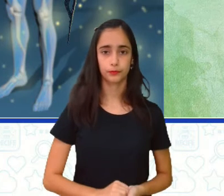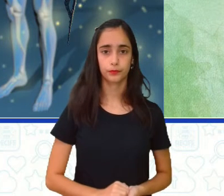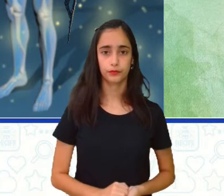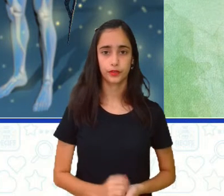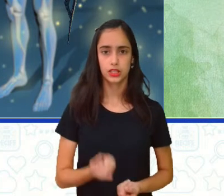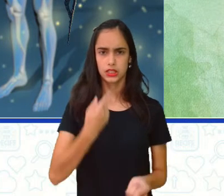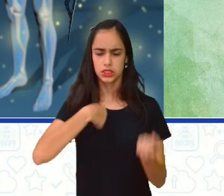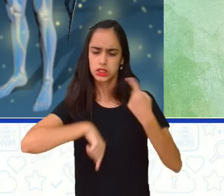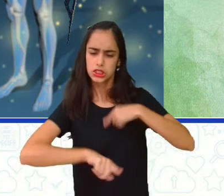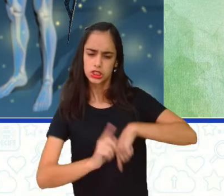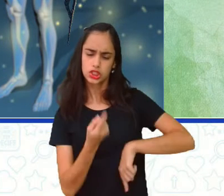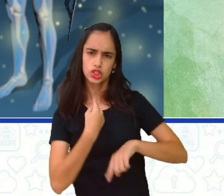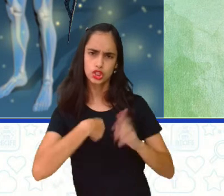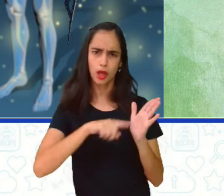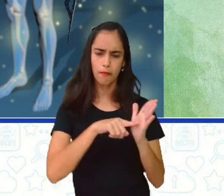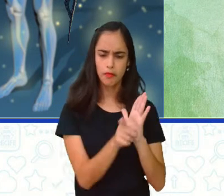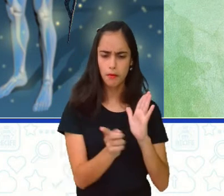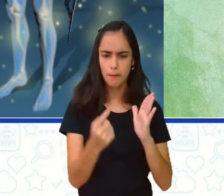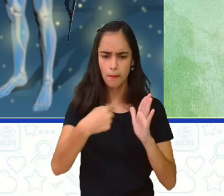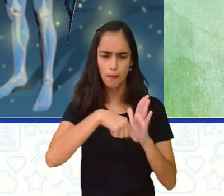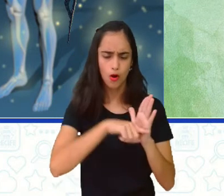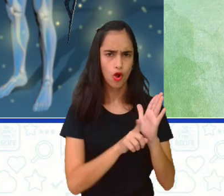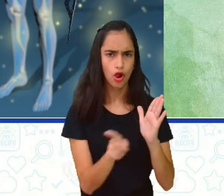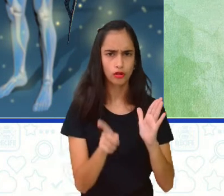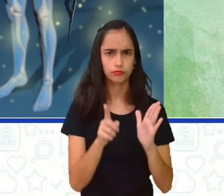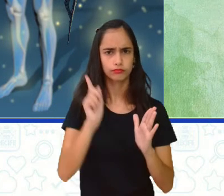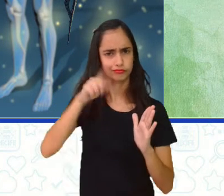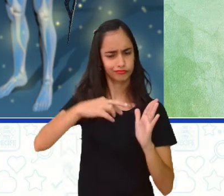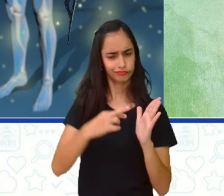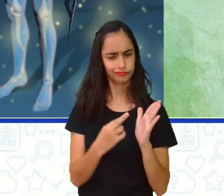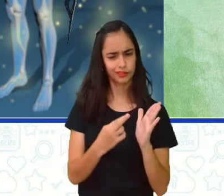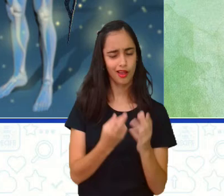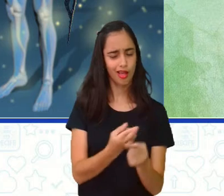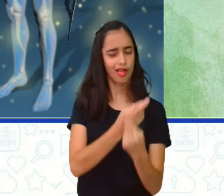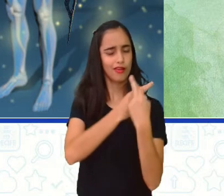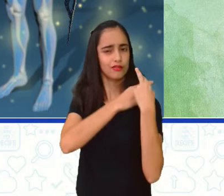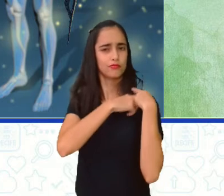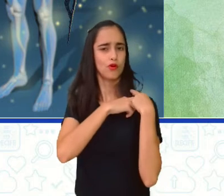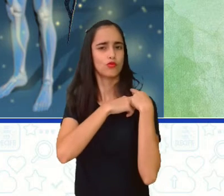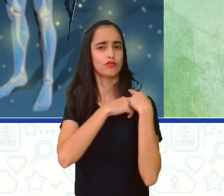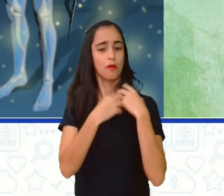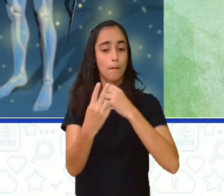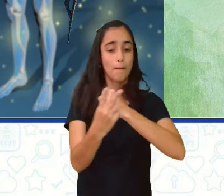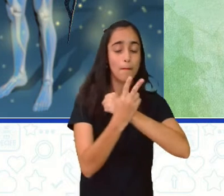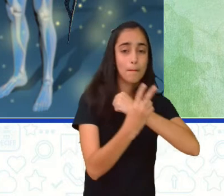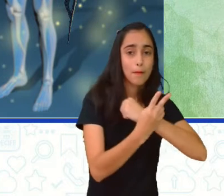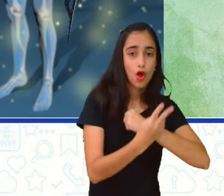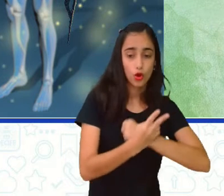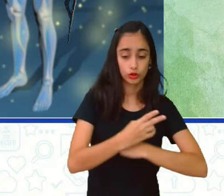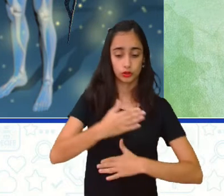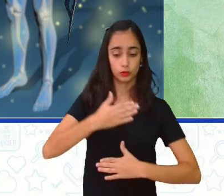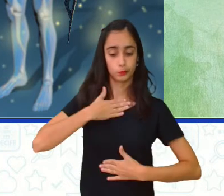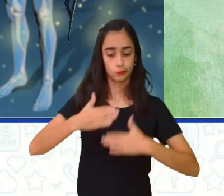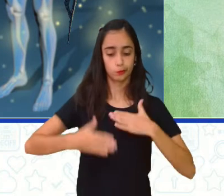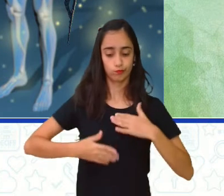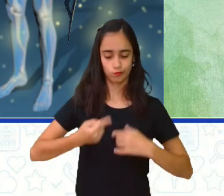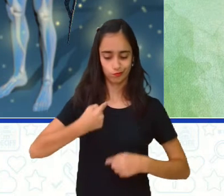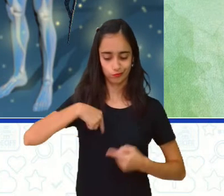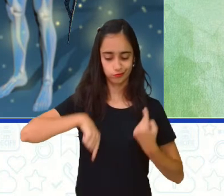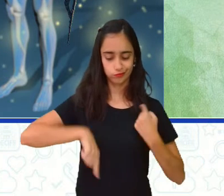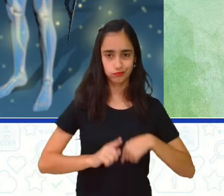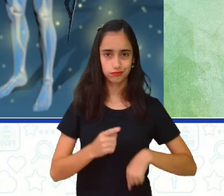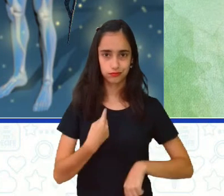Sistema imunológico é um sistema responsável pela defesa do organismo e contra a ação de